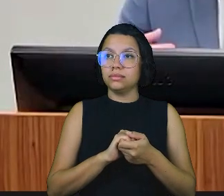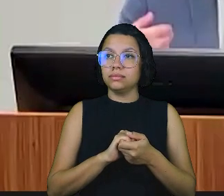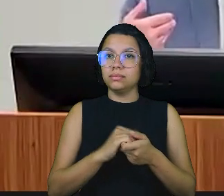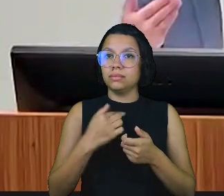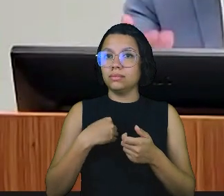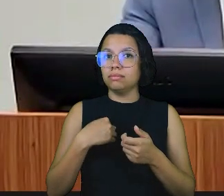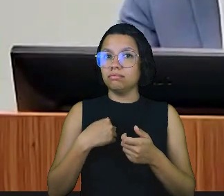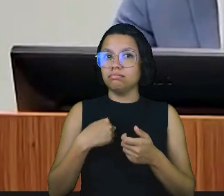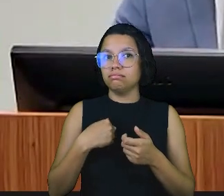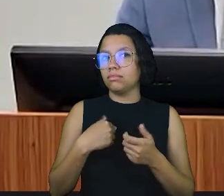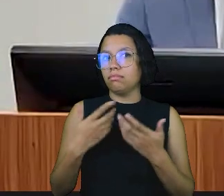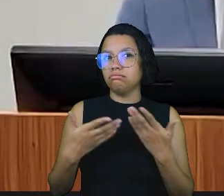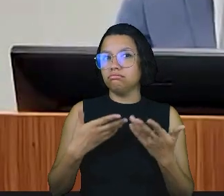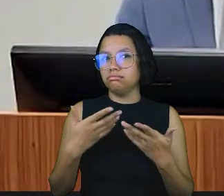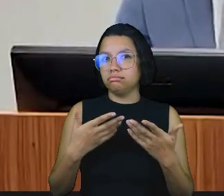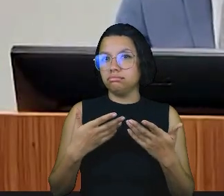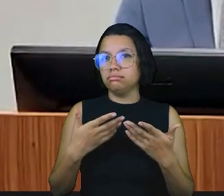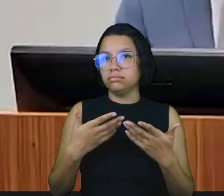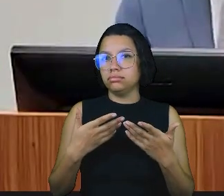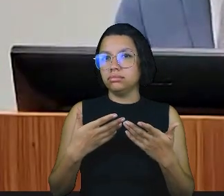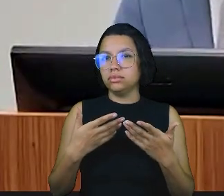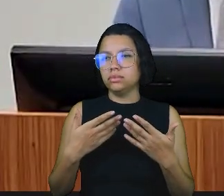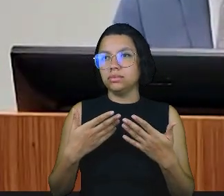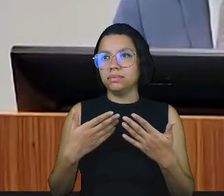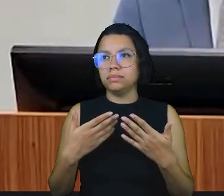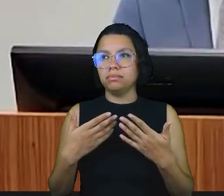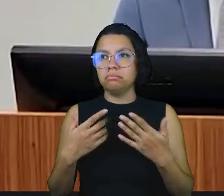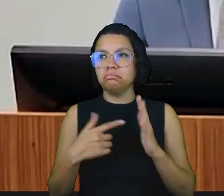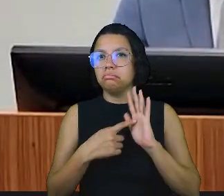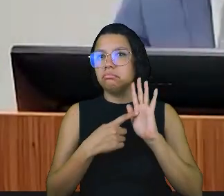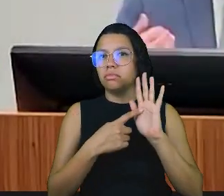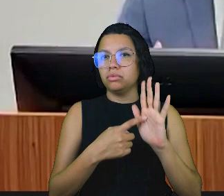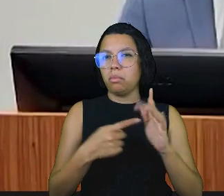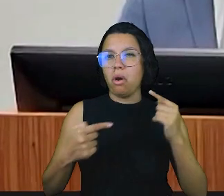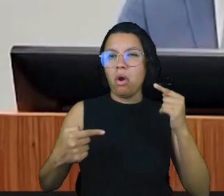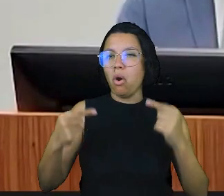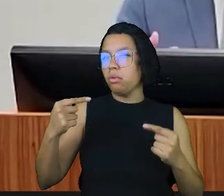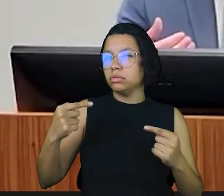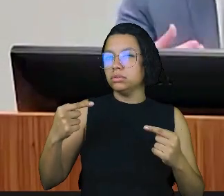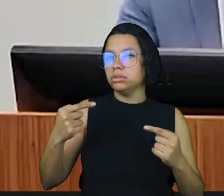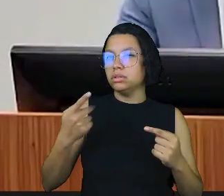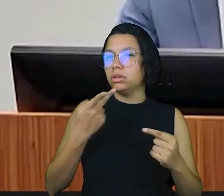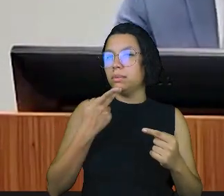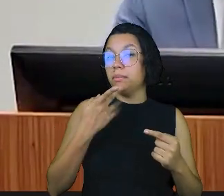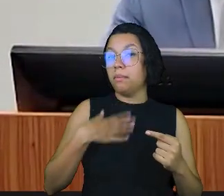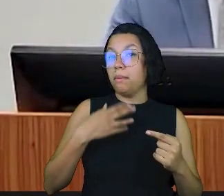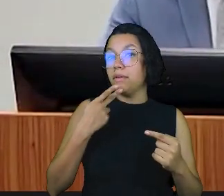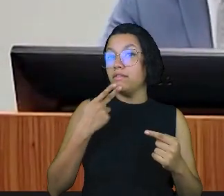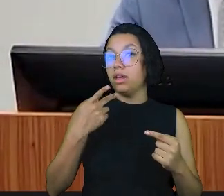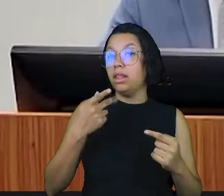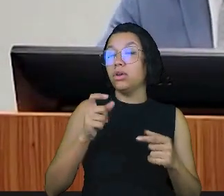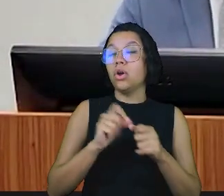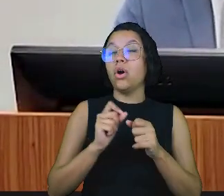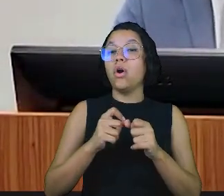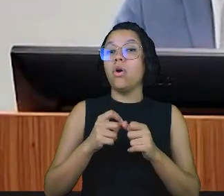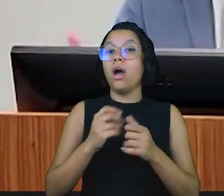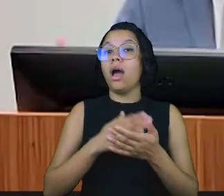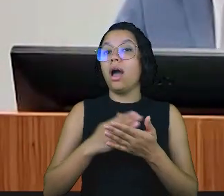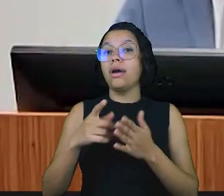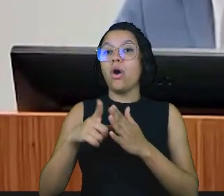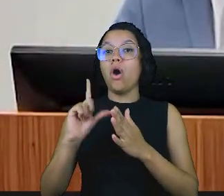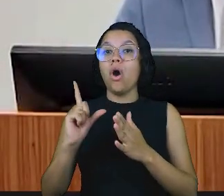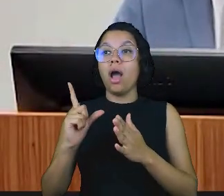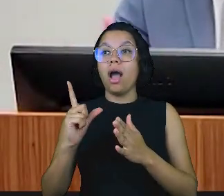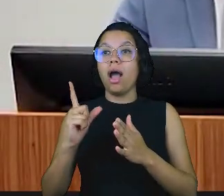não aparentar uma contradição na narrativa que eu estou fazendo desde ontem, né? Eu não sou adepto